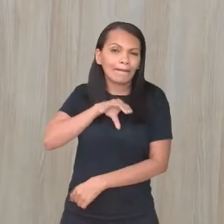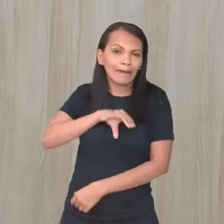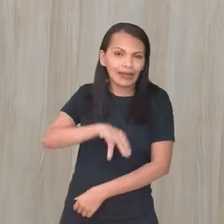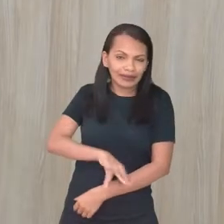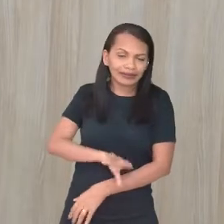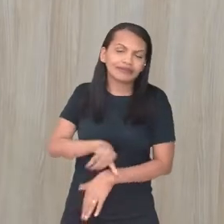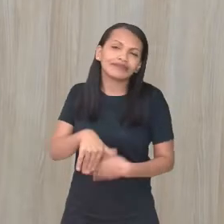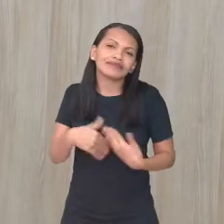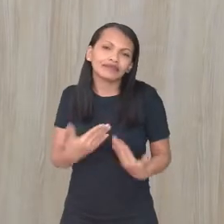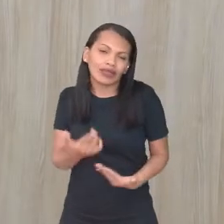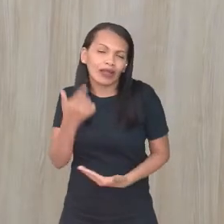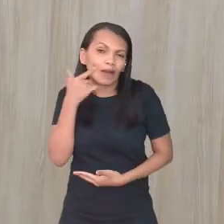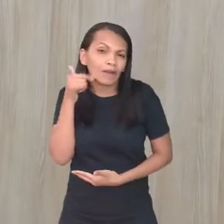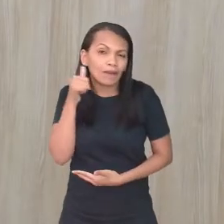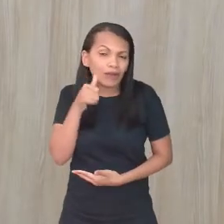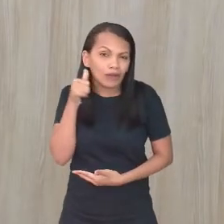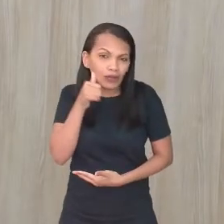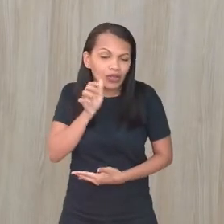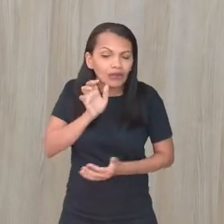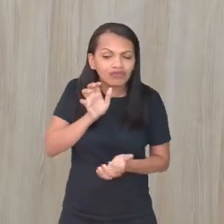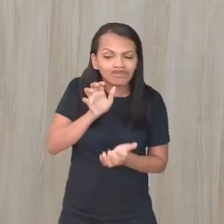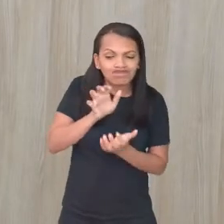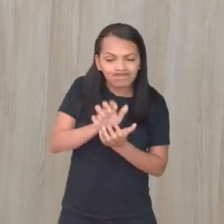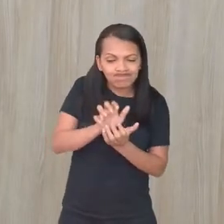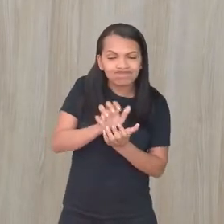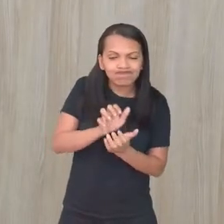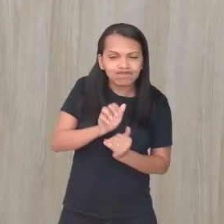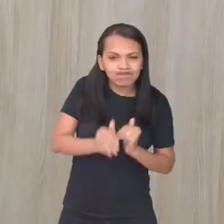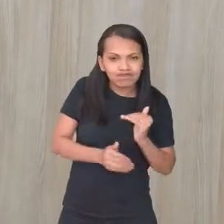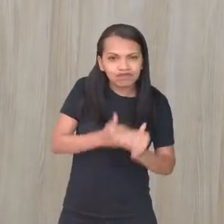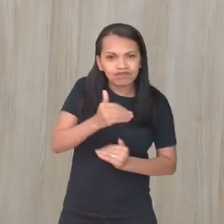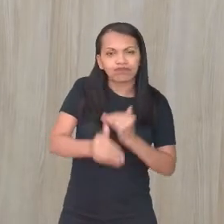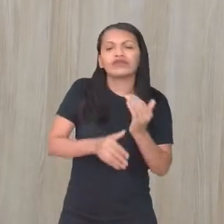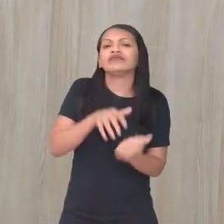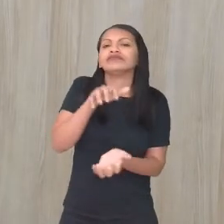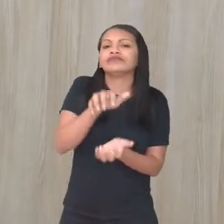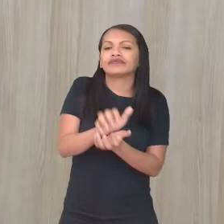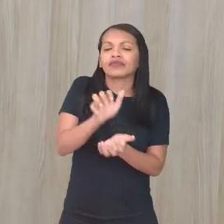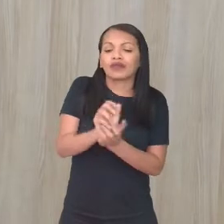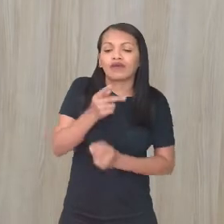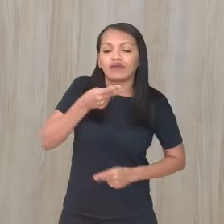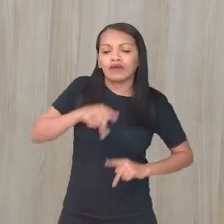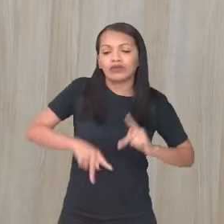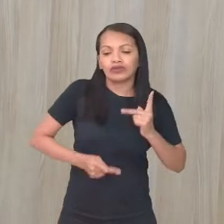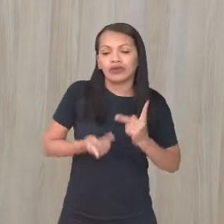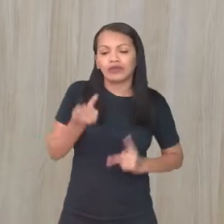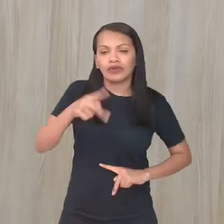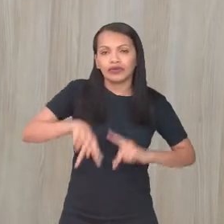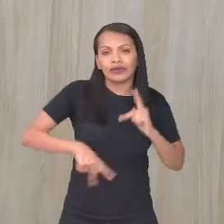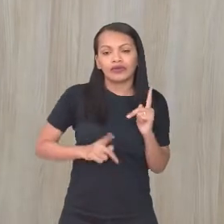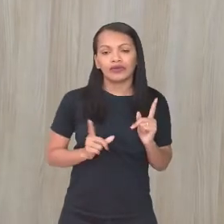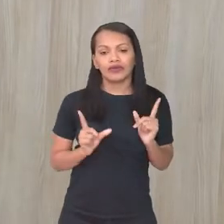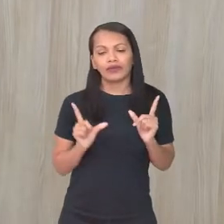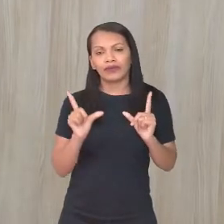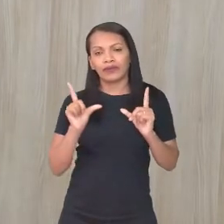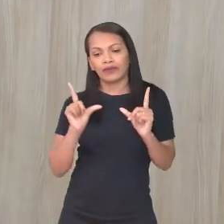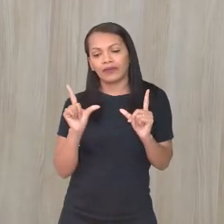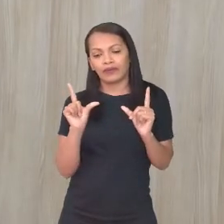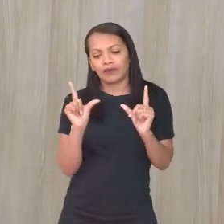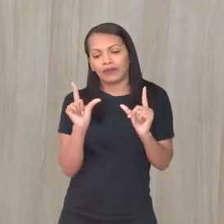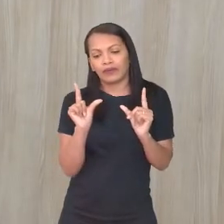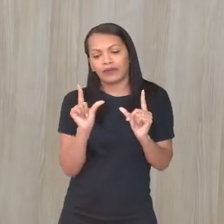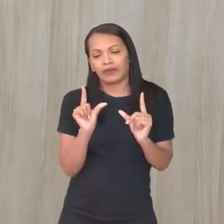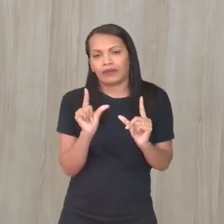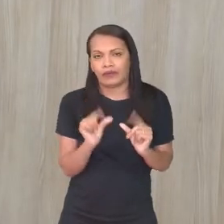à medida que a mulher vai envelhecendo, vai chegar uma fase da vida que justamente vai ter essa queda hormonal. E essa queda hormonal, uma das características dela